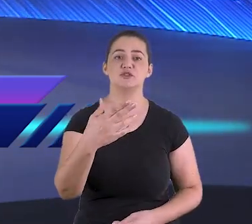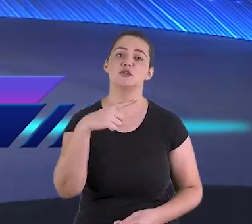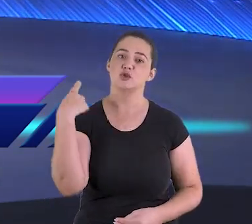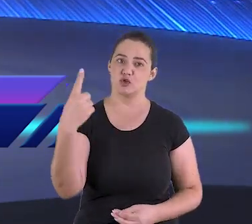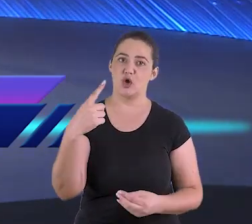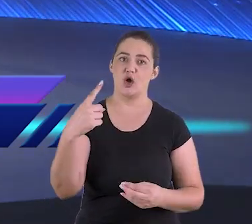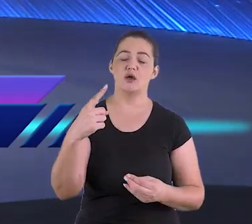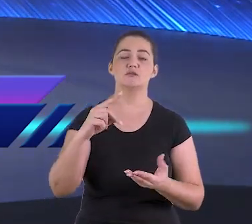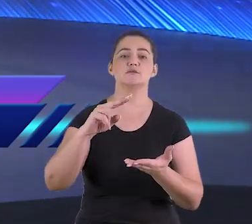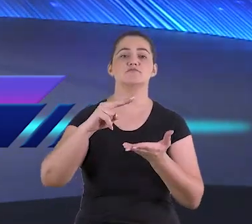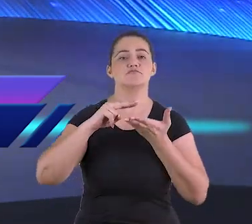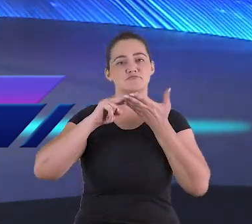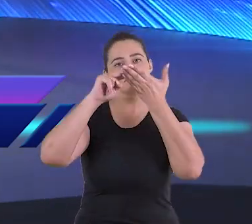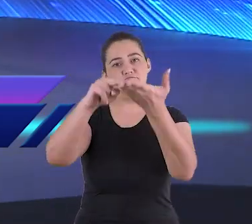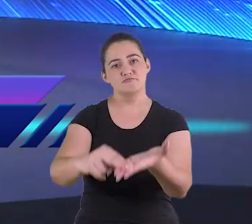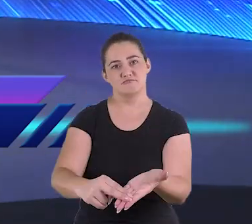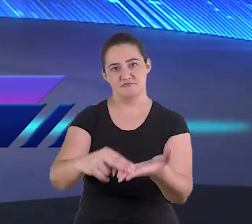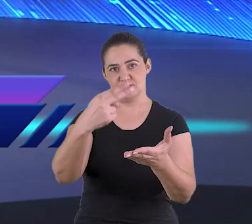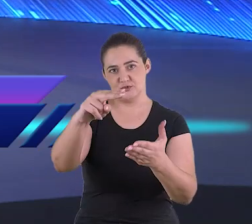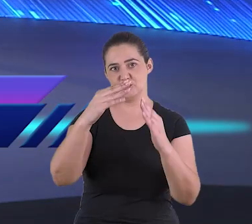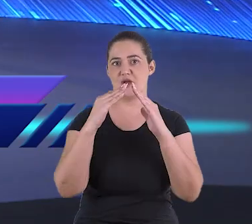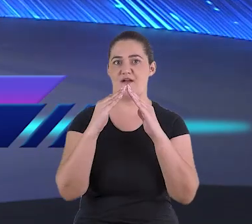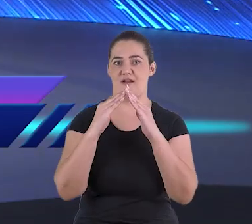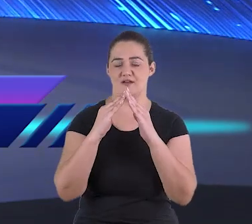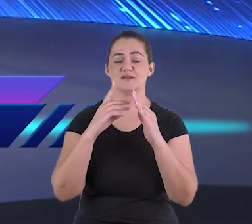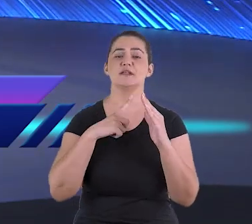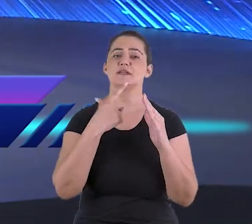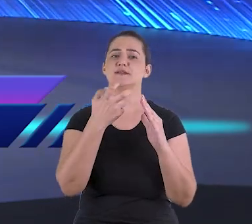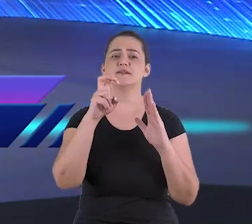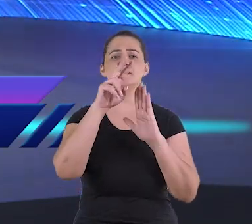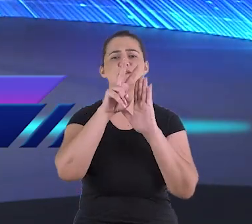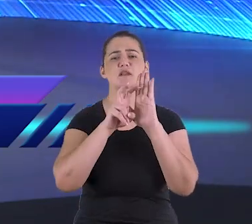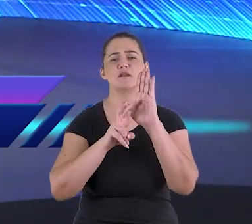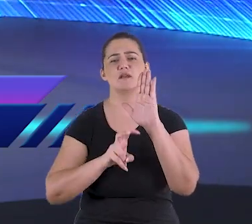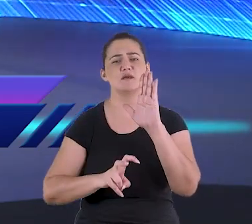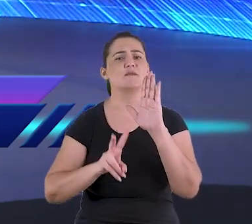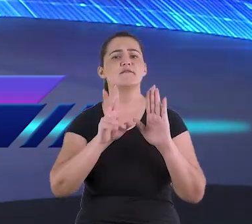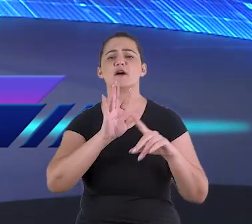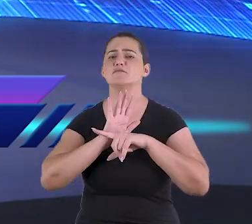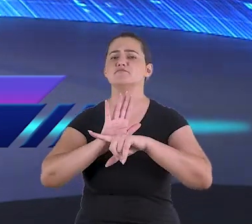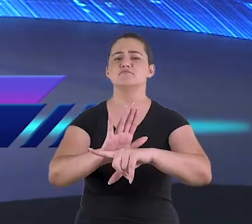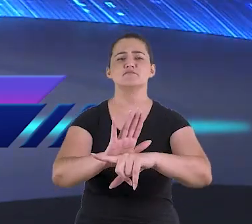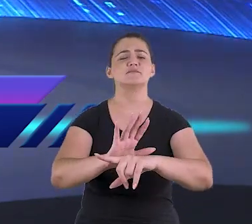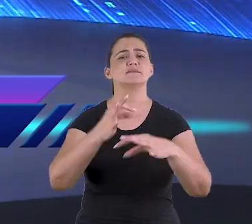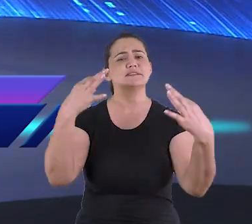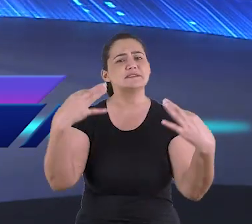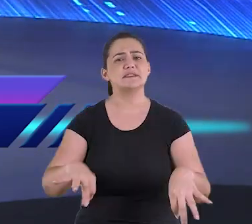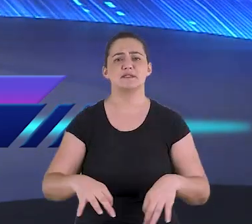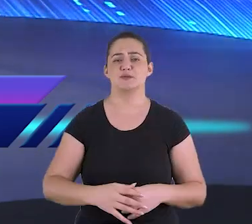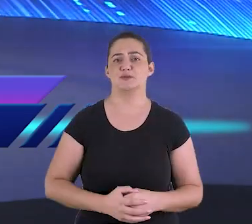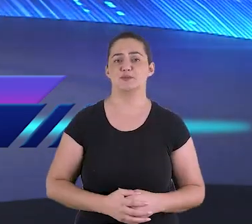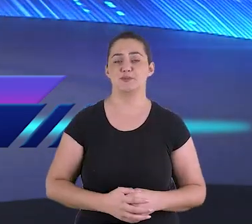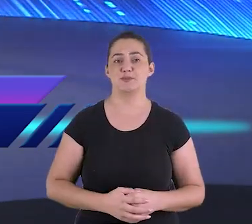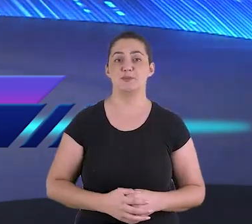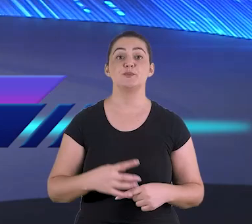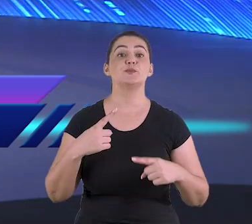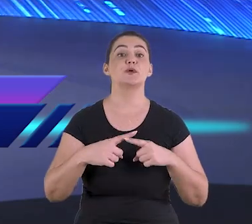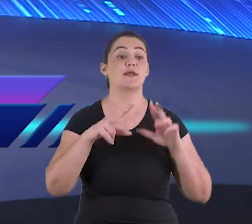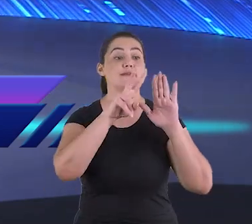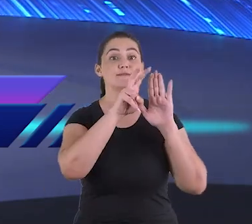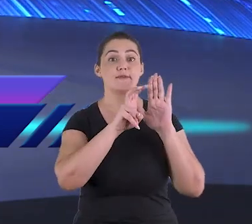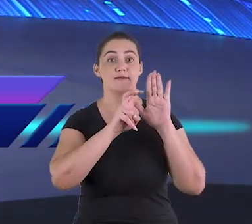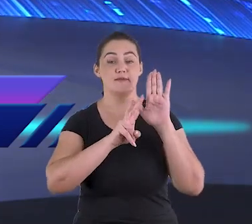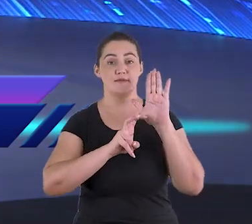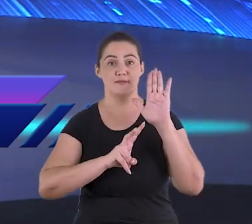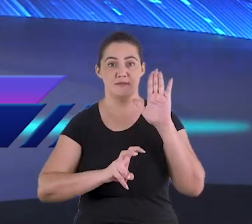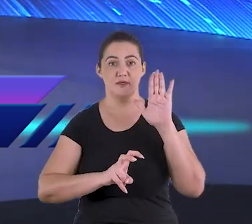esta revista especial com esses 15 temas que eu tenho certeza que vão fazer a diferença na sua vida. Porque esses temas